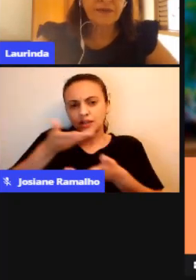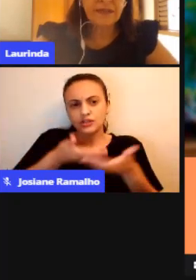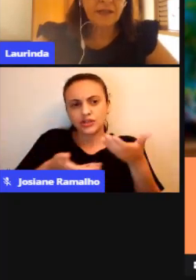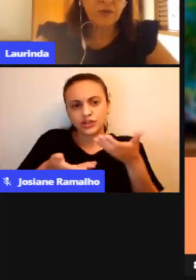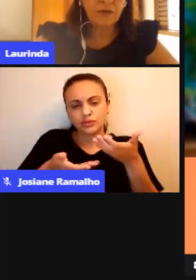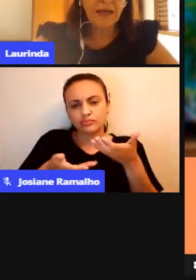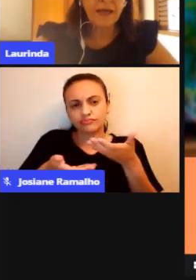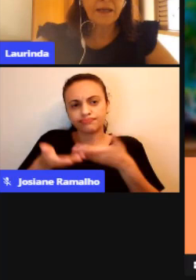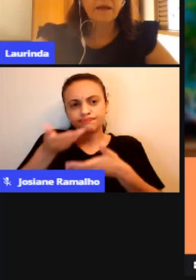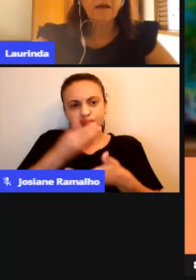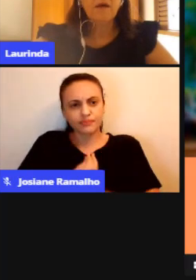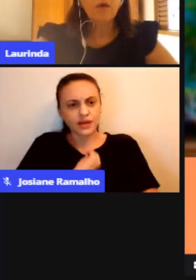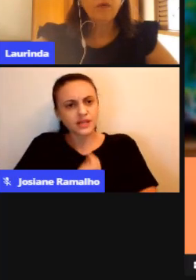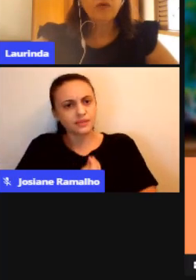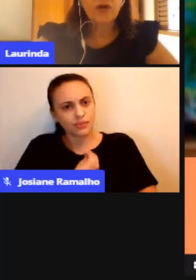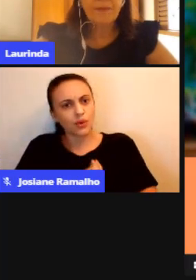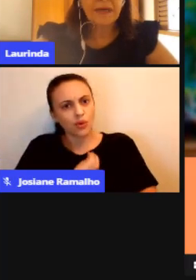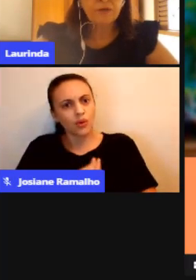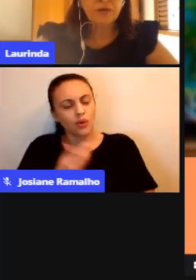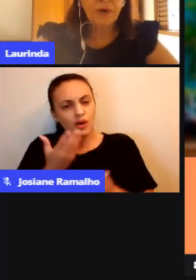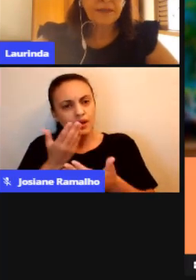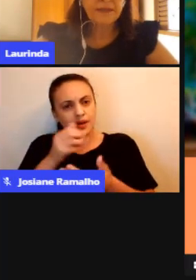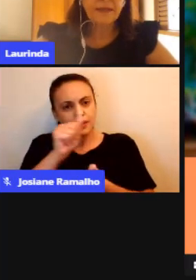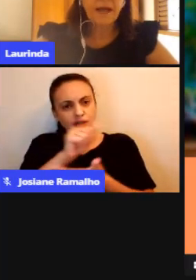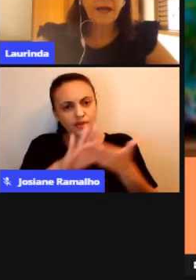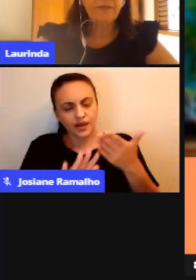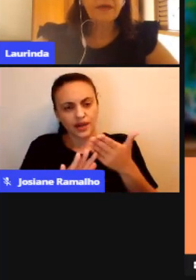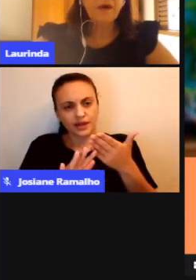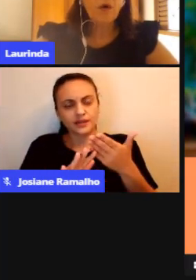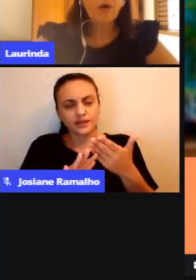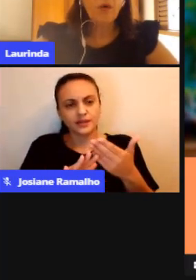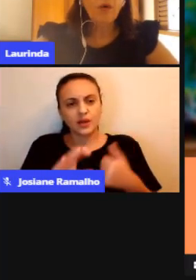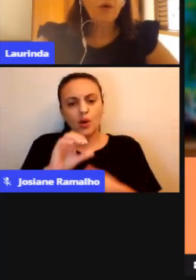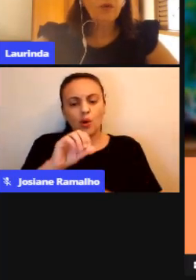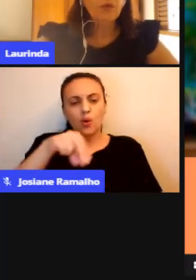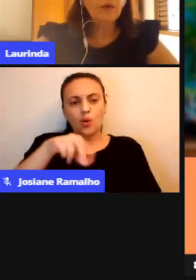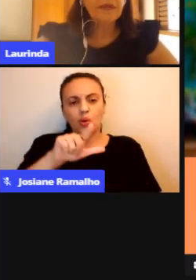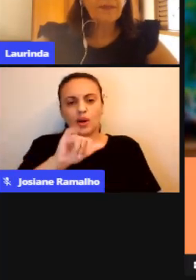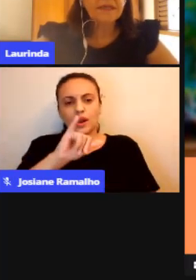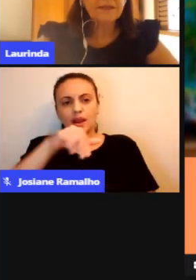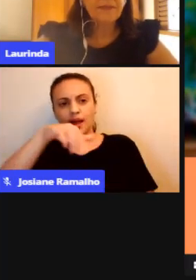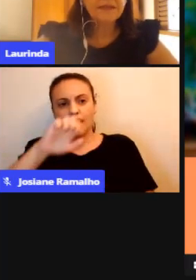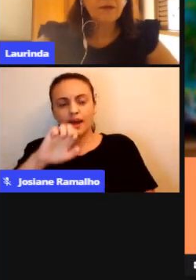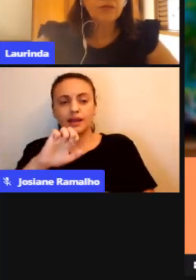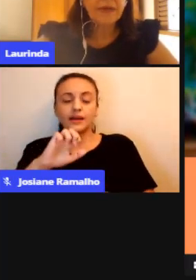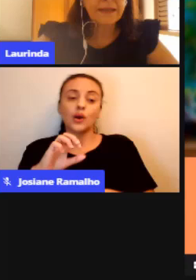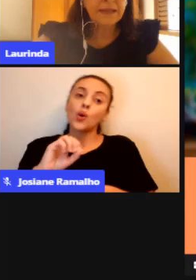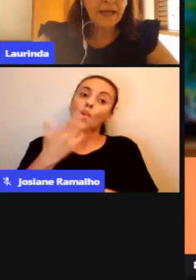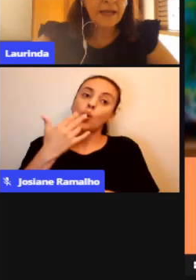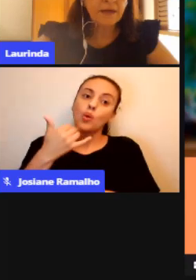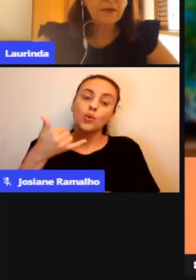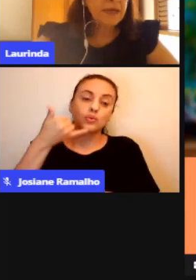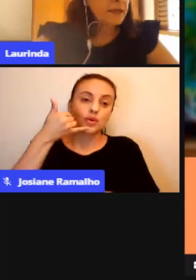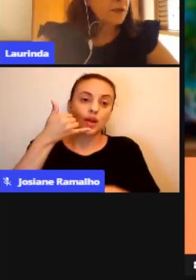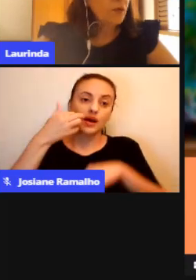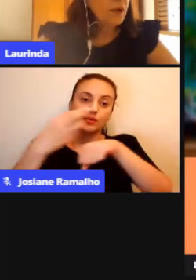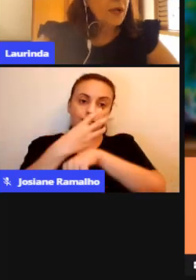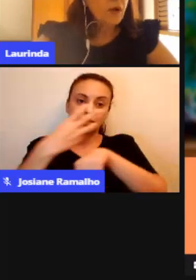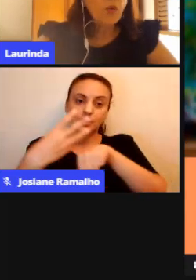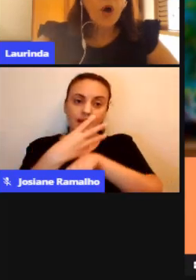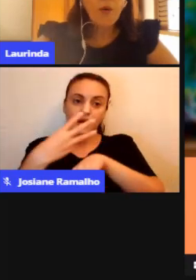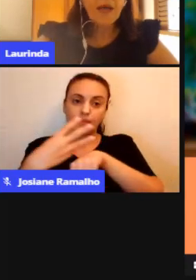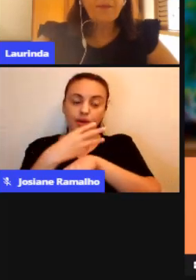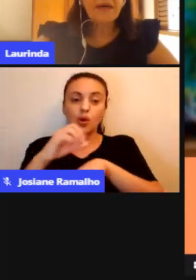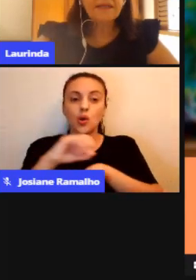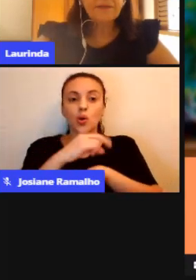durante as atividades online, ou no chamado de WhatsApp, ou na participação do caderno.